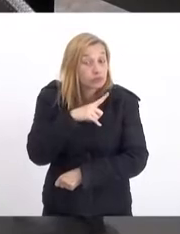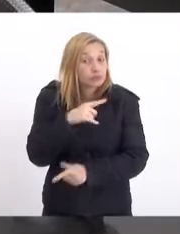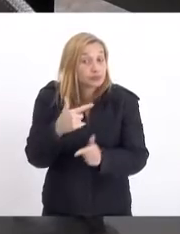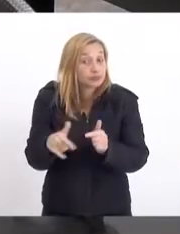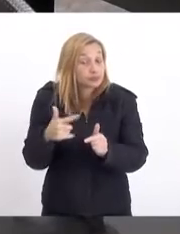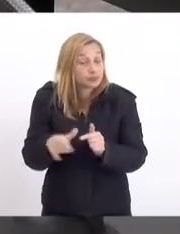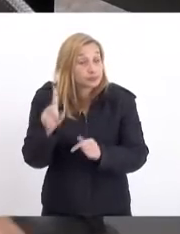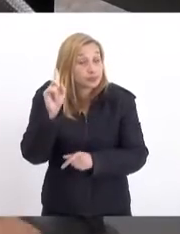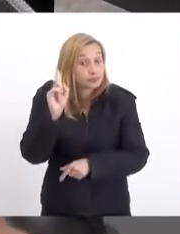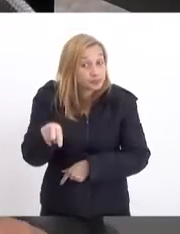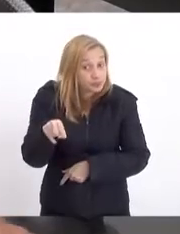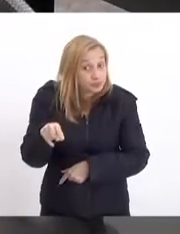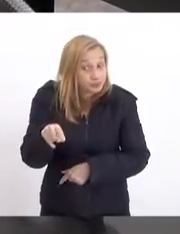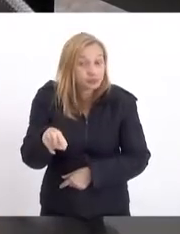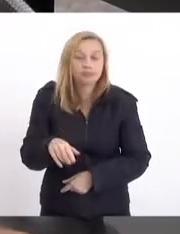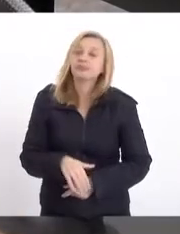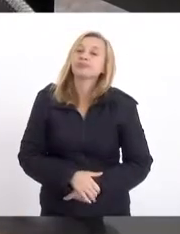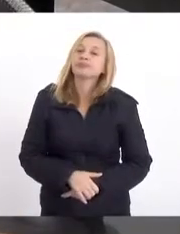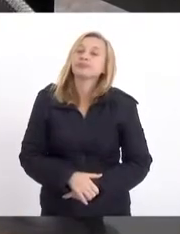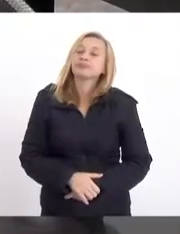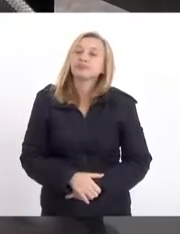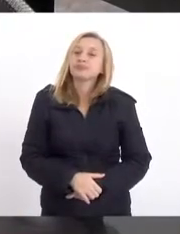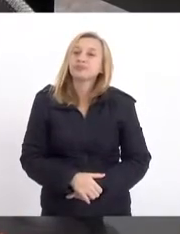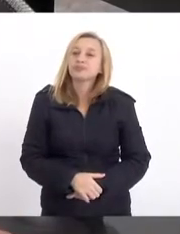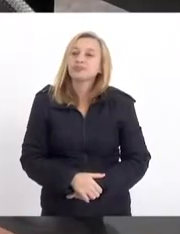é exatamente